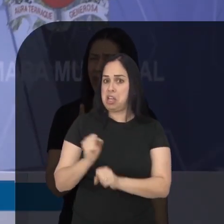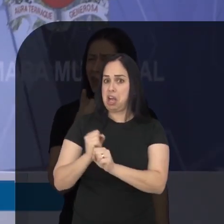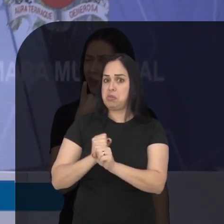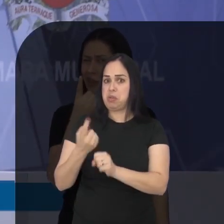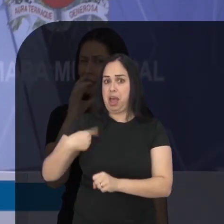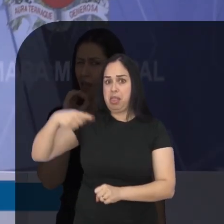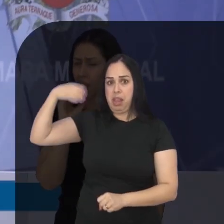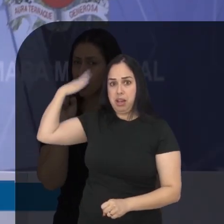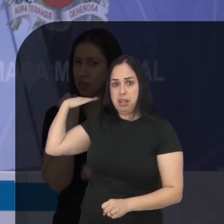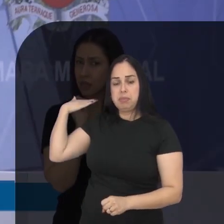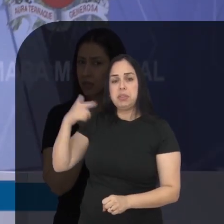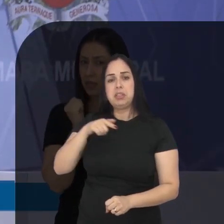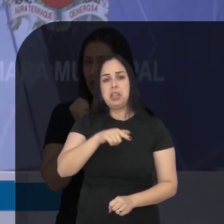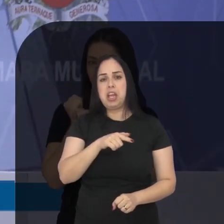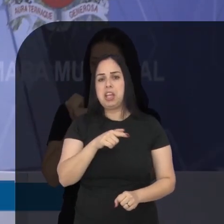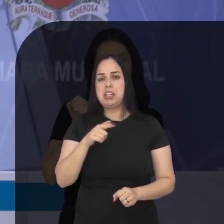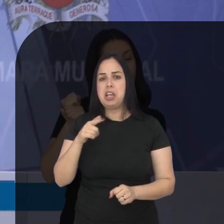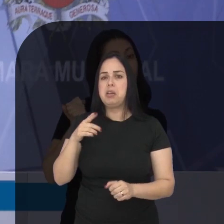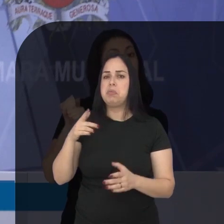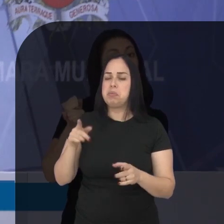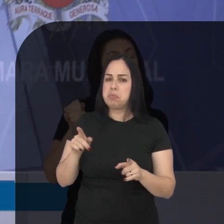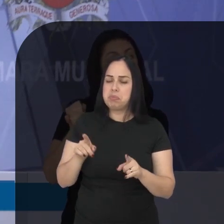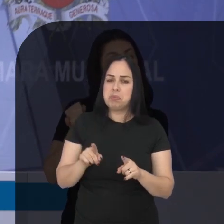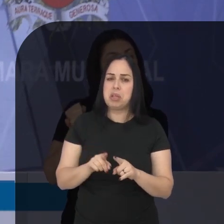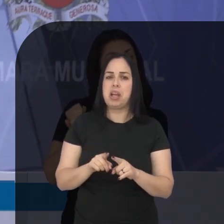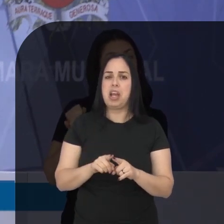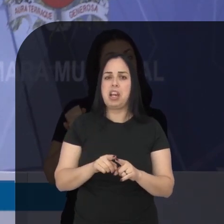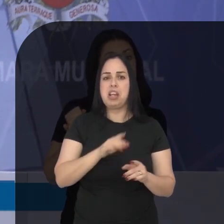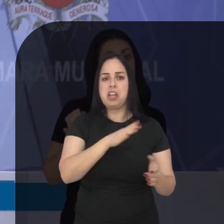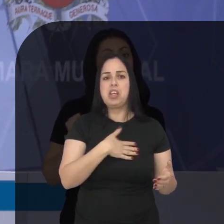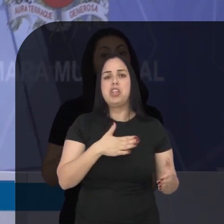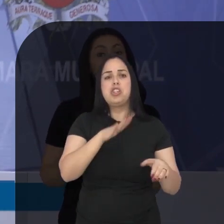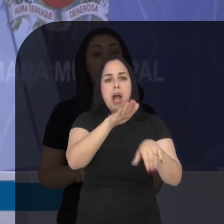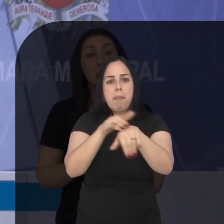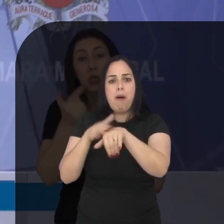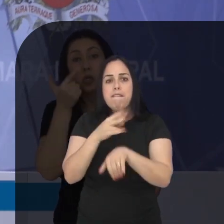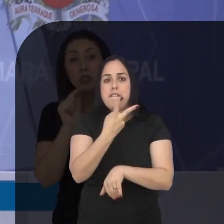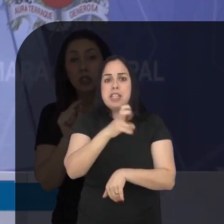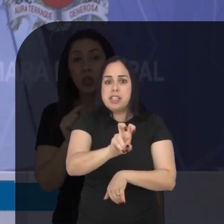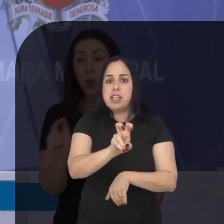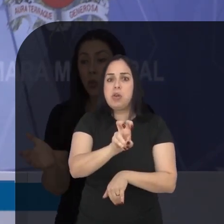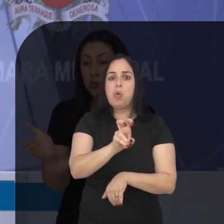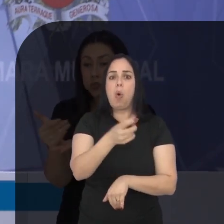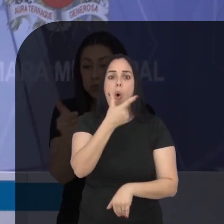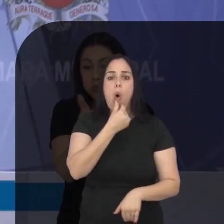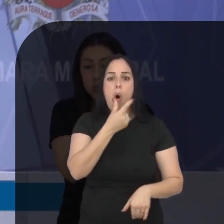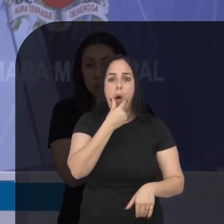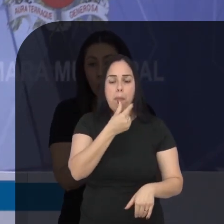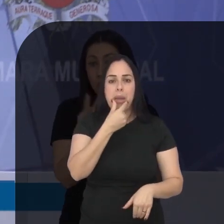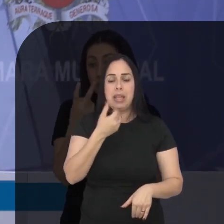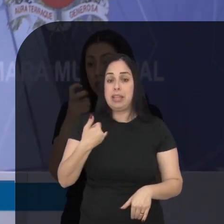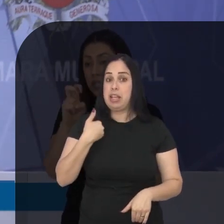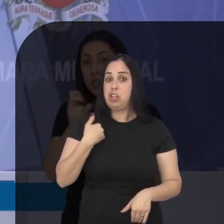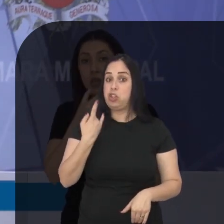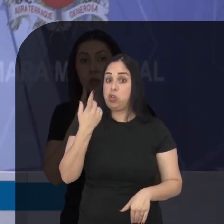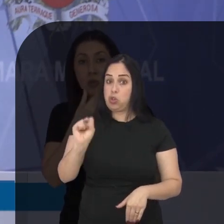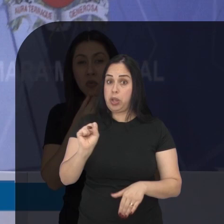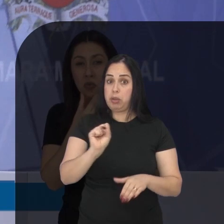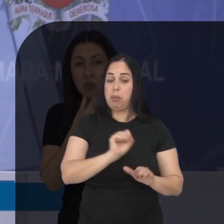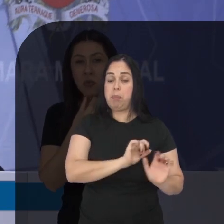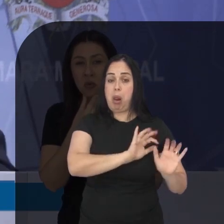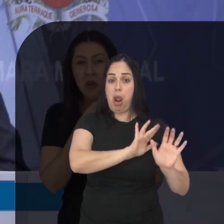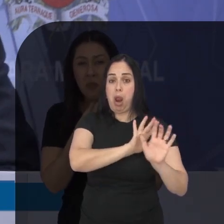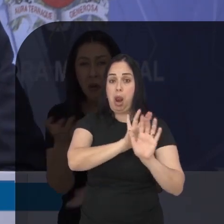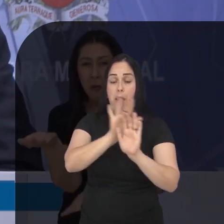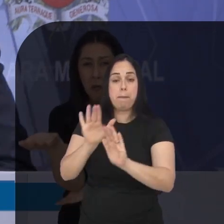anos atrás, levou cerca de 25 pessoas, homens, acima de 18 anos, moradores de